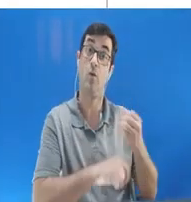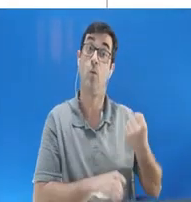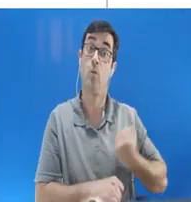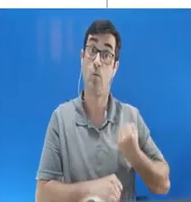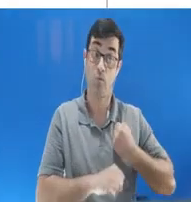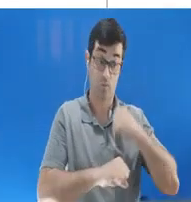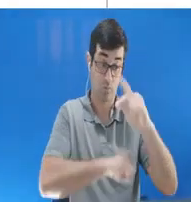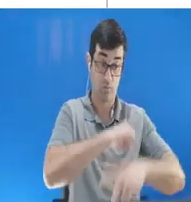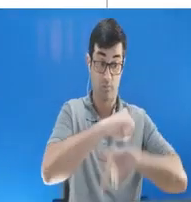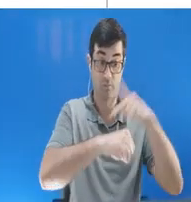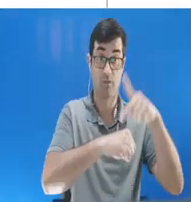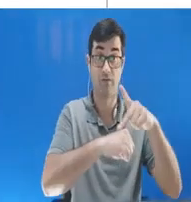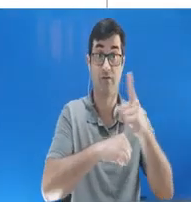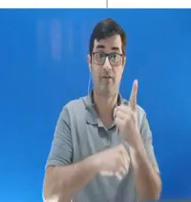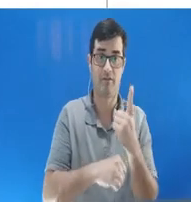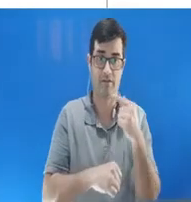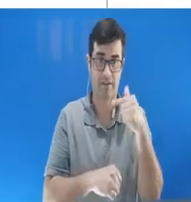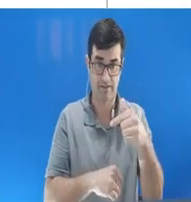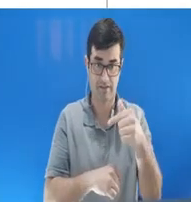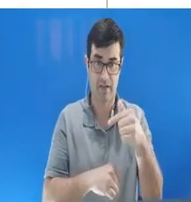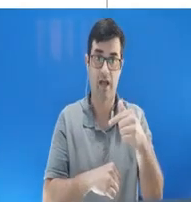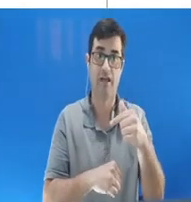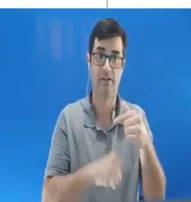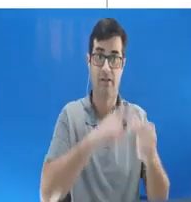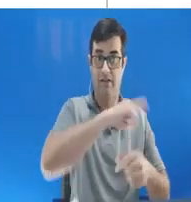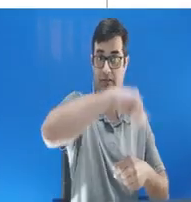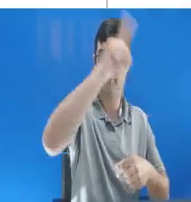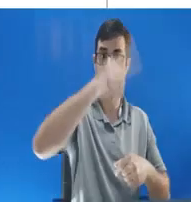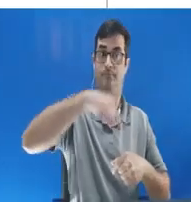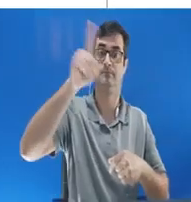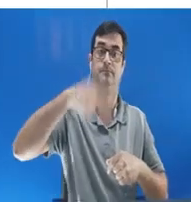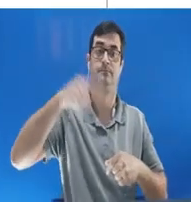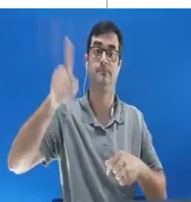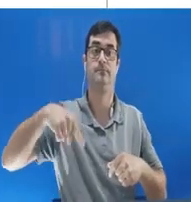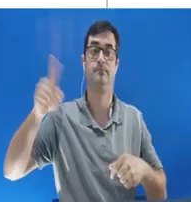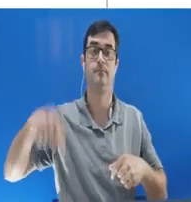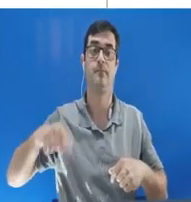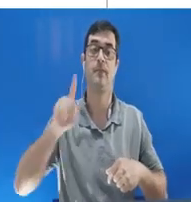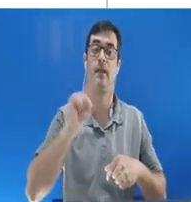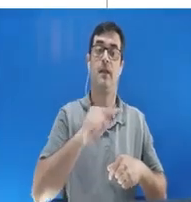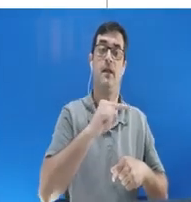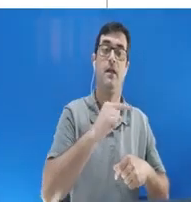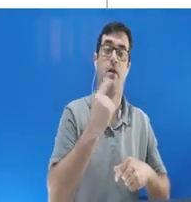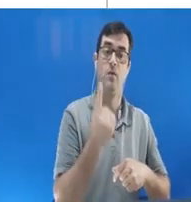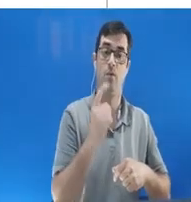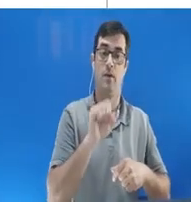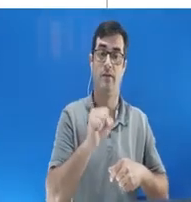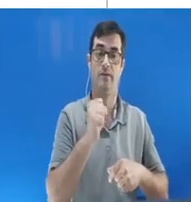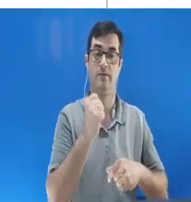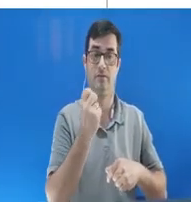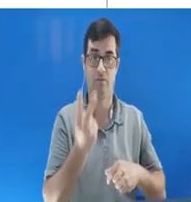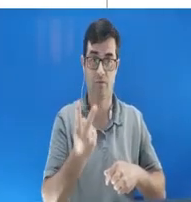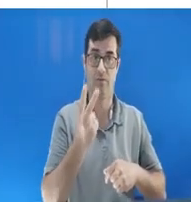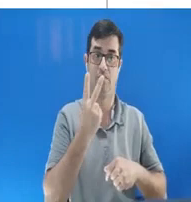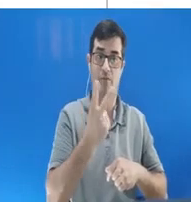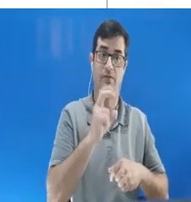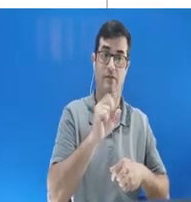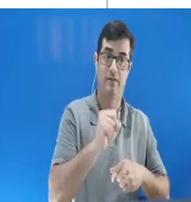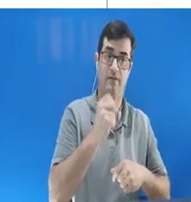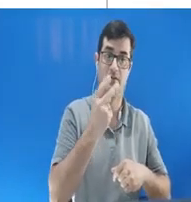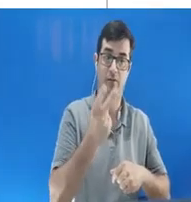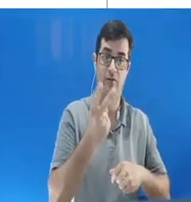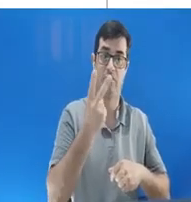número de prótons é 17. A sua distribuição eletrônica no estado fundamental é 1s2,